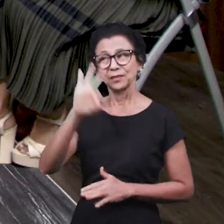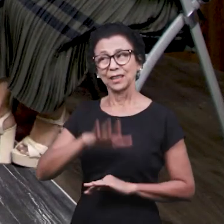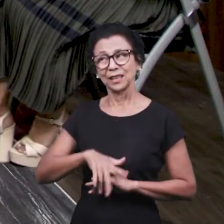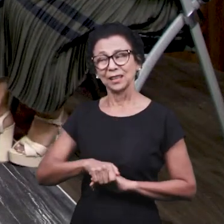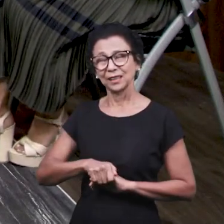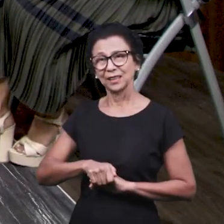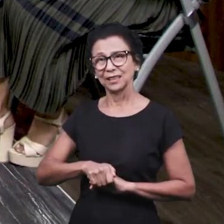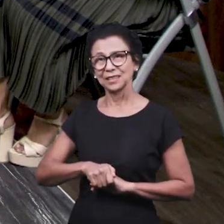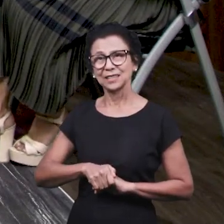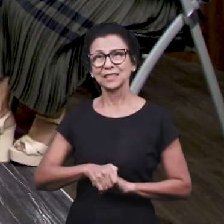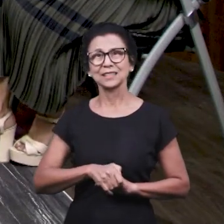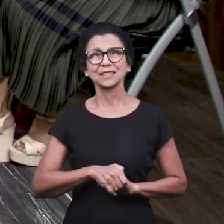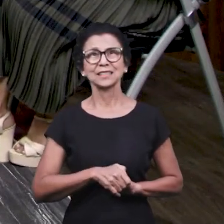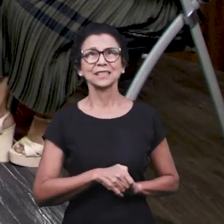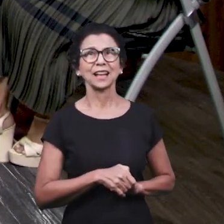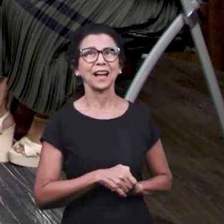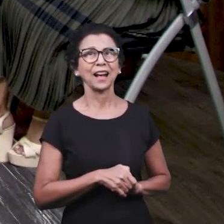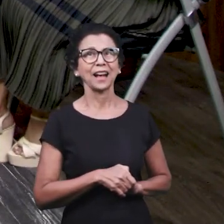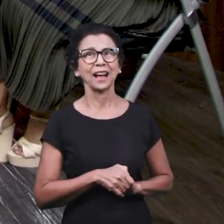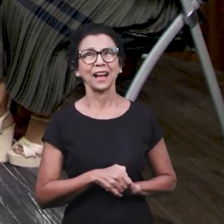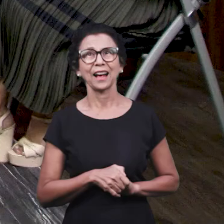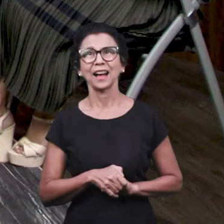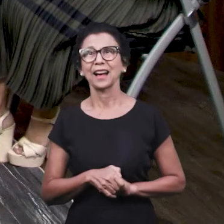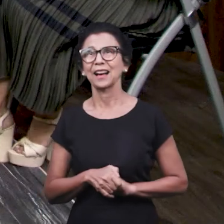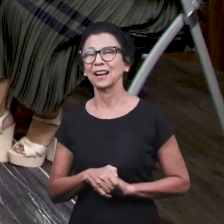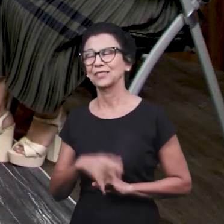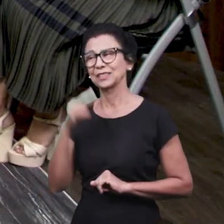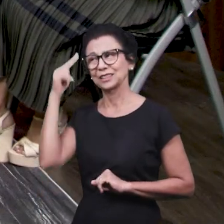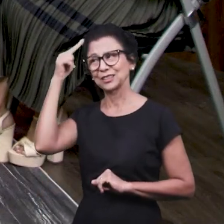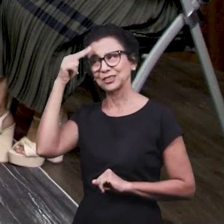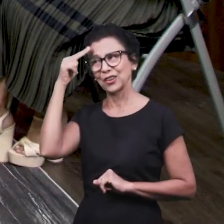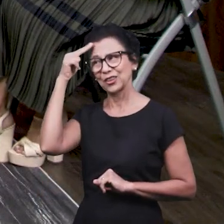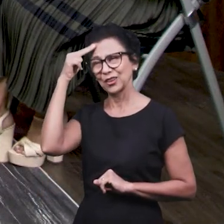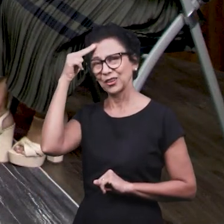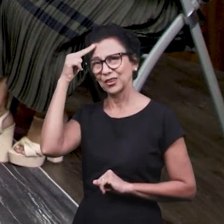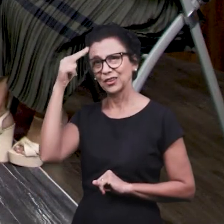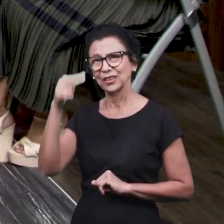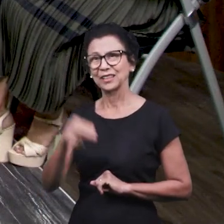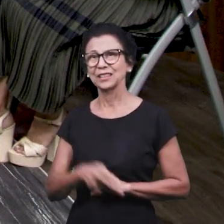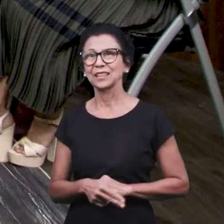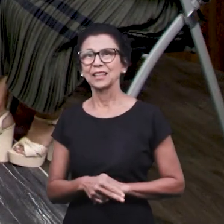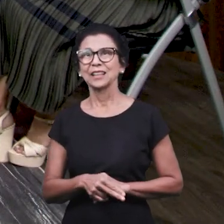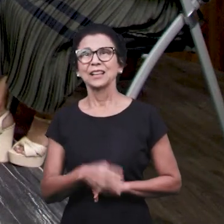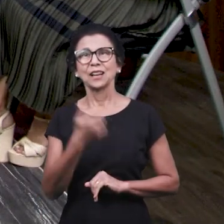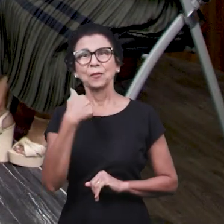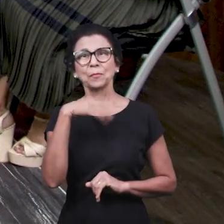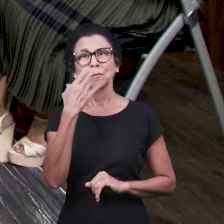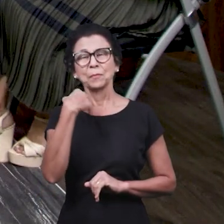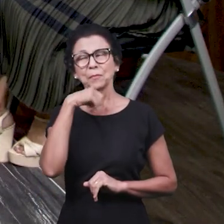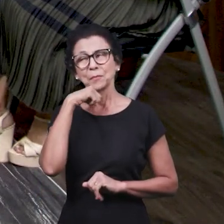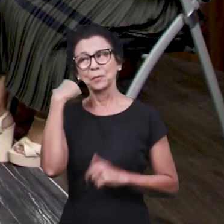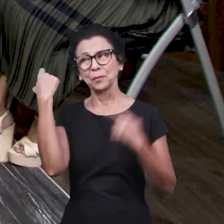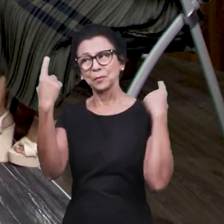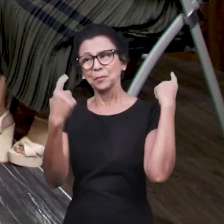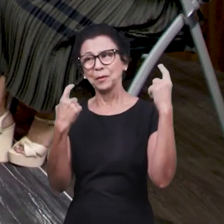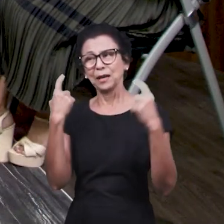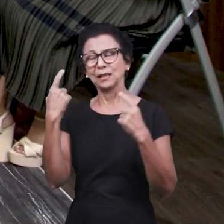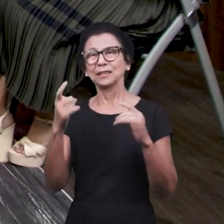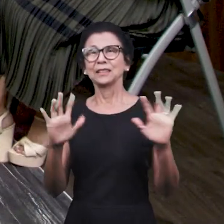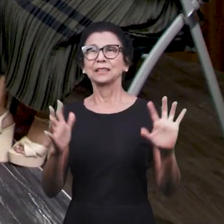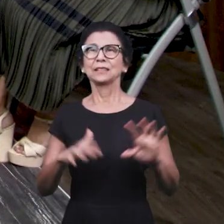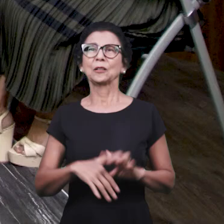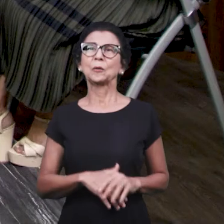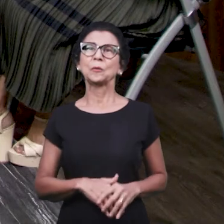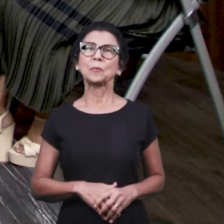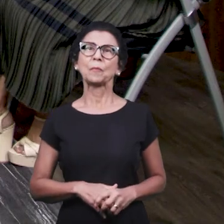Em não francês. Vamos deixar os pais preocupados. Nada disso. Ótimo. Mas tinha vezes que eu ligava pros